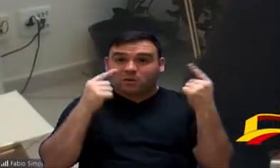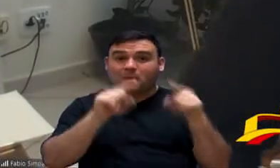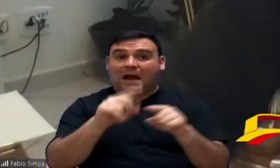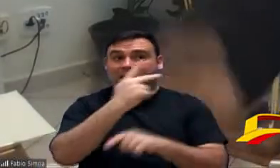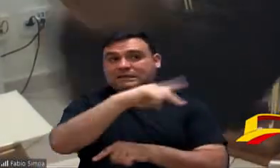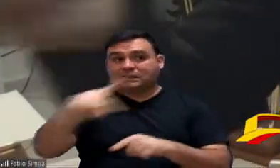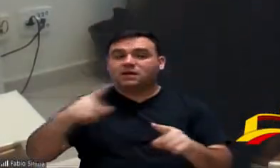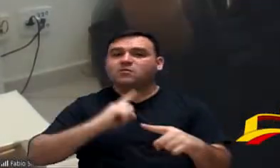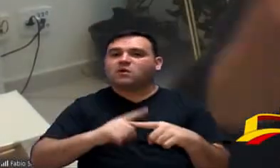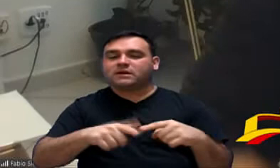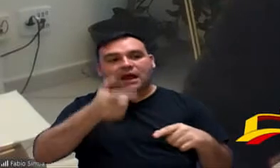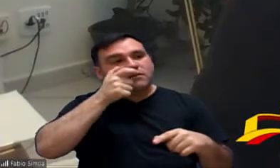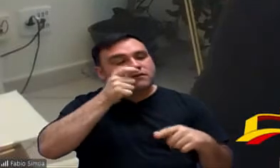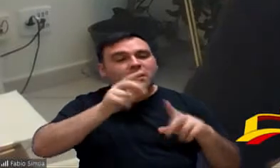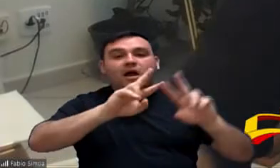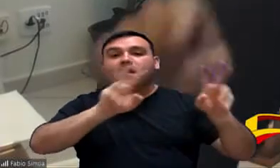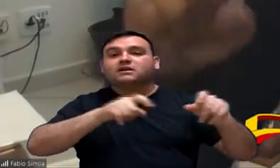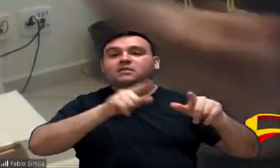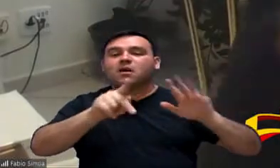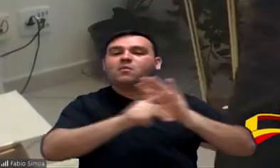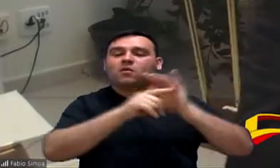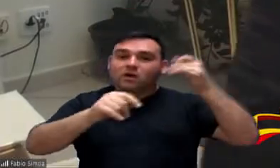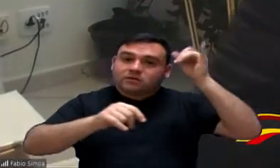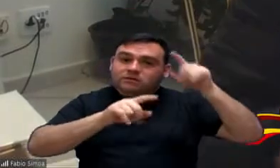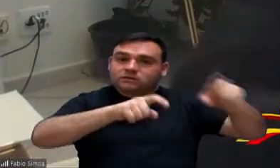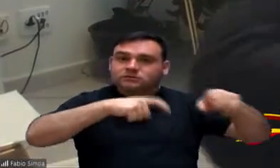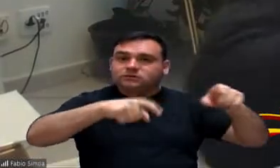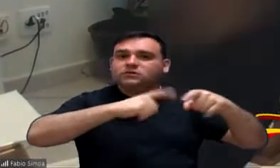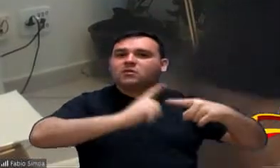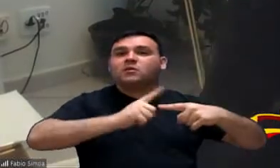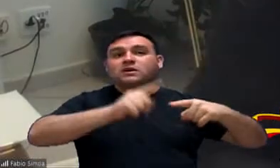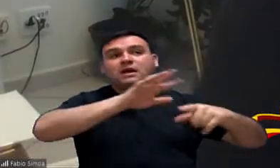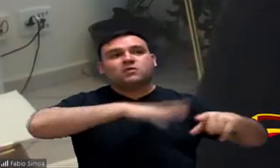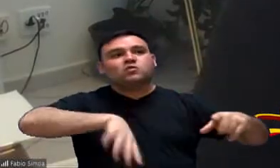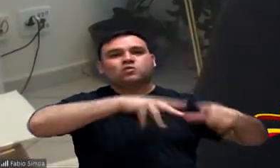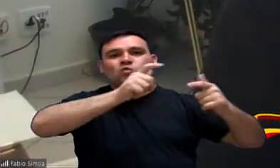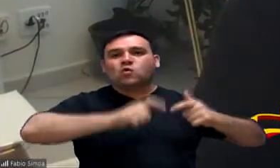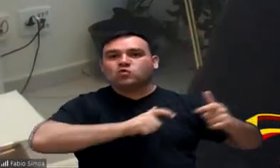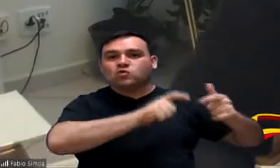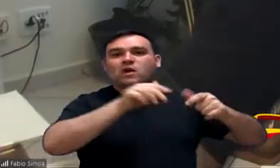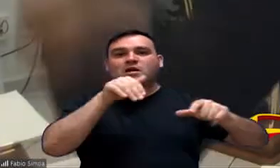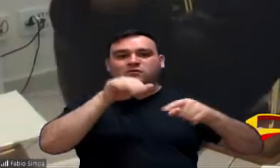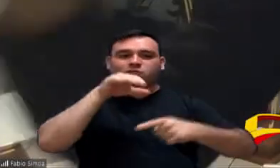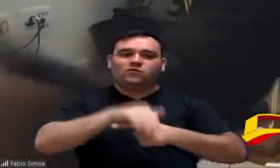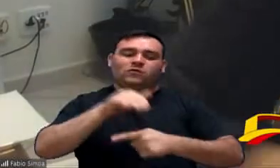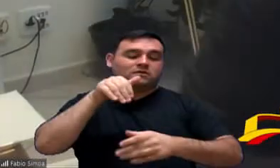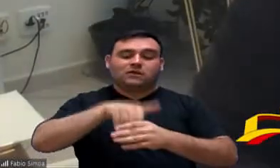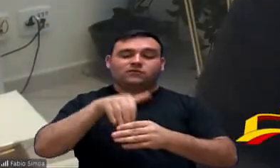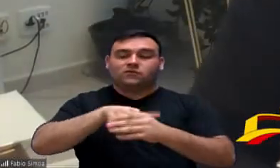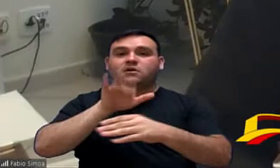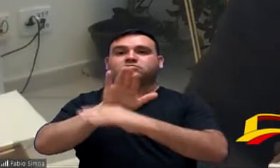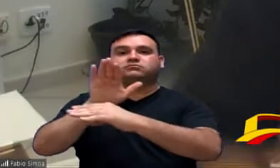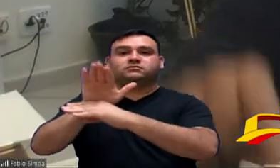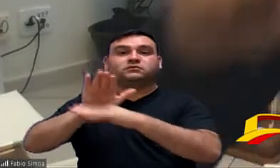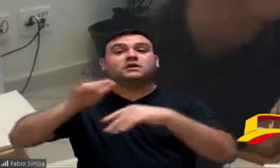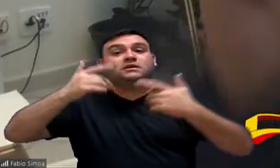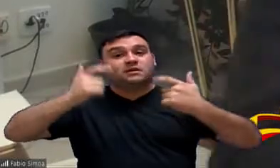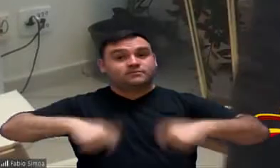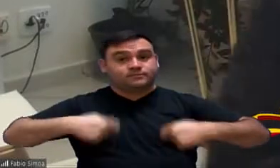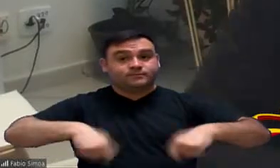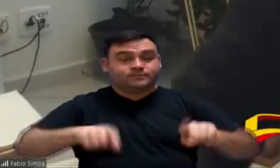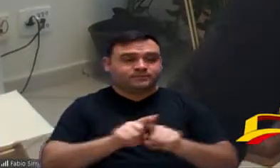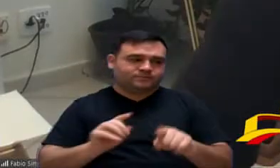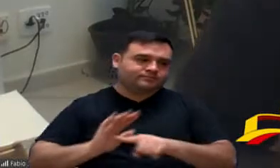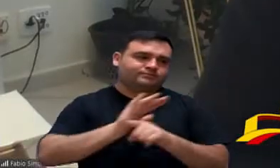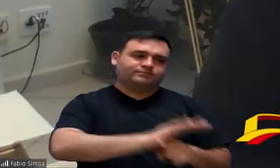deles para olhar pelas questões rurais, porque todo mundo tem eleitor em todas as regiões. Então, acho que a nossa região lá também ela tem que ser assistida como a sua